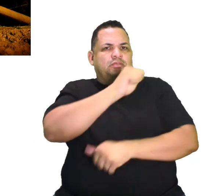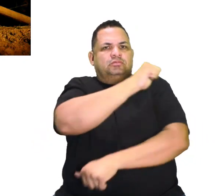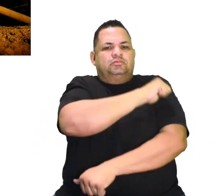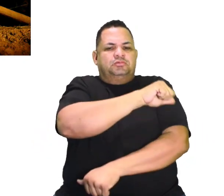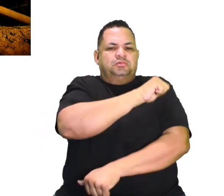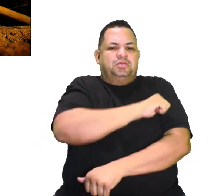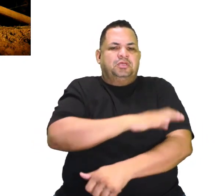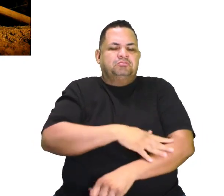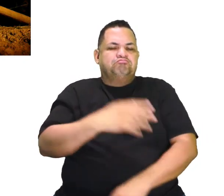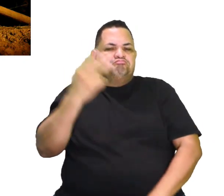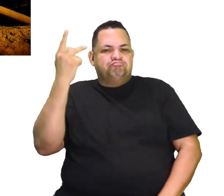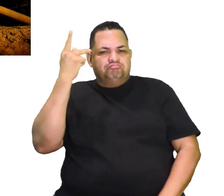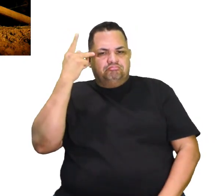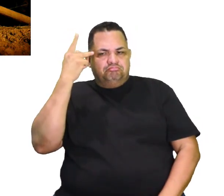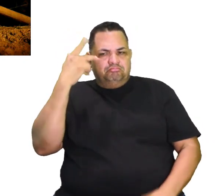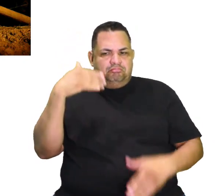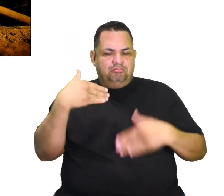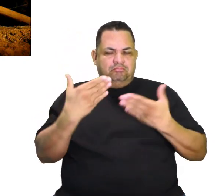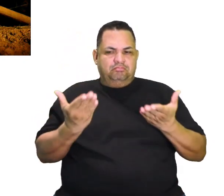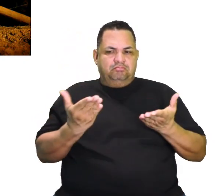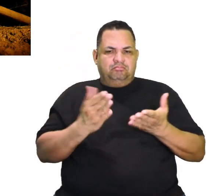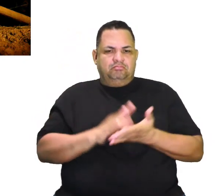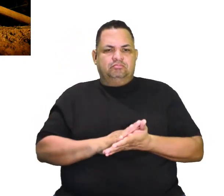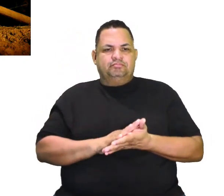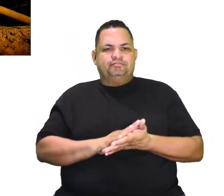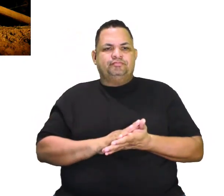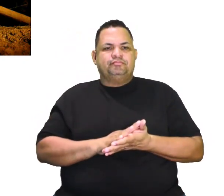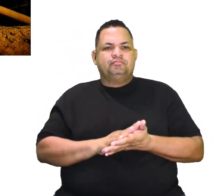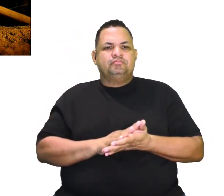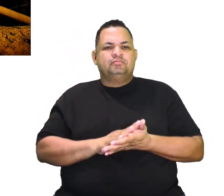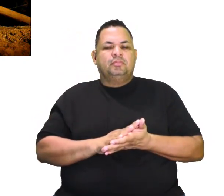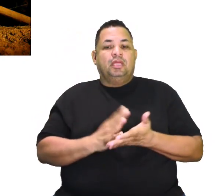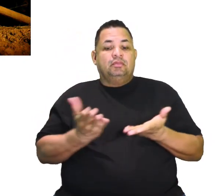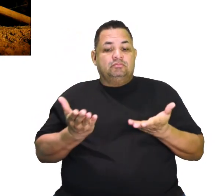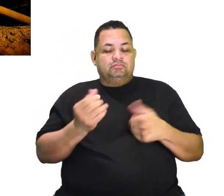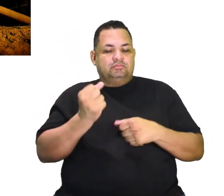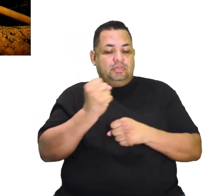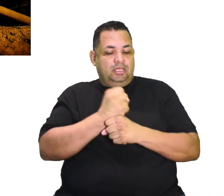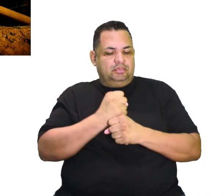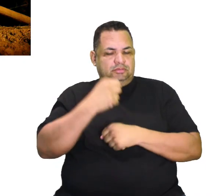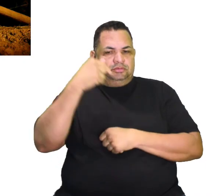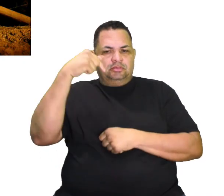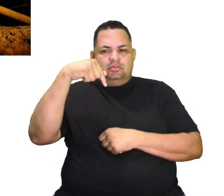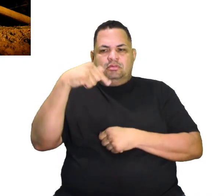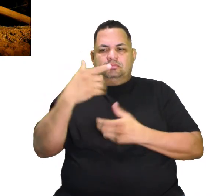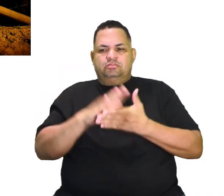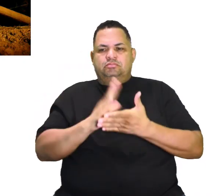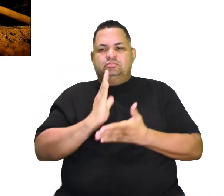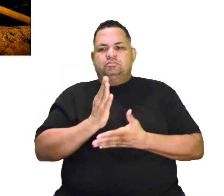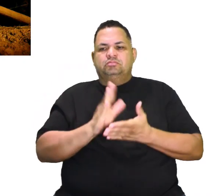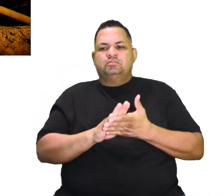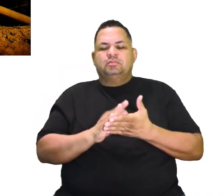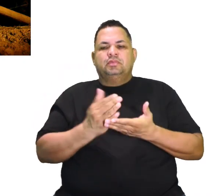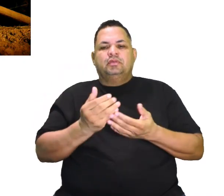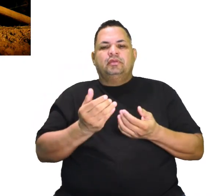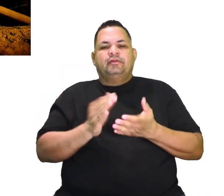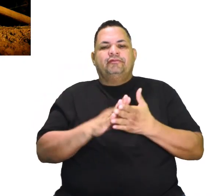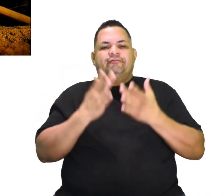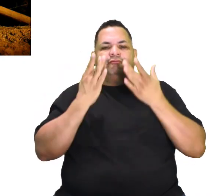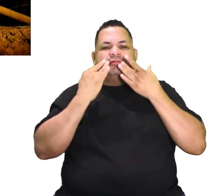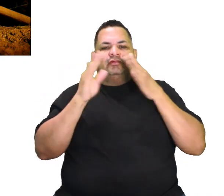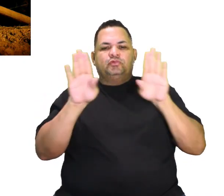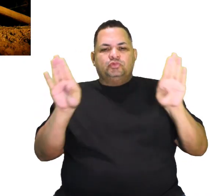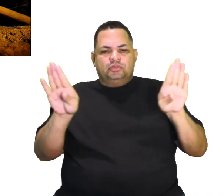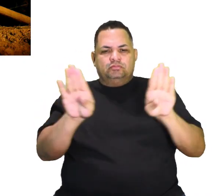Neste ano, essa apresentação foi feita no teatro fechado, certo? Não foi feito lá a céu aberto, não tenho informação